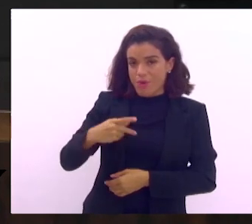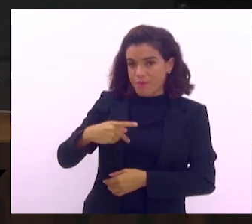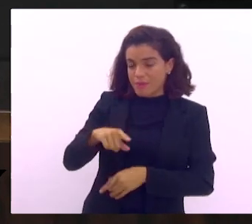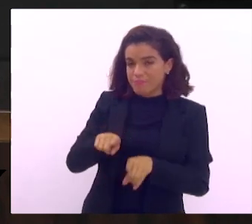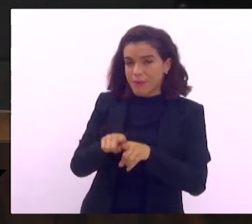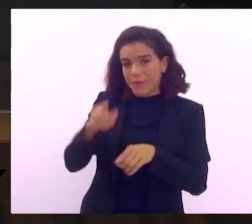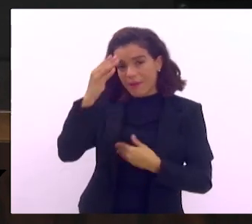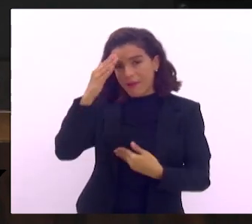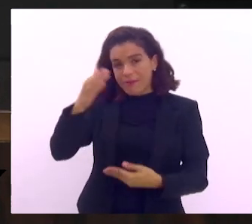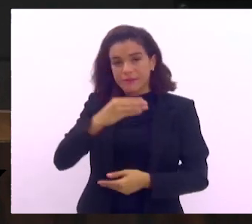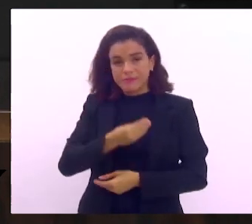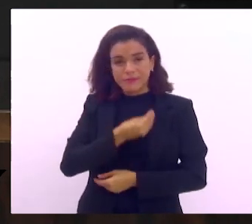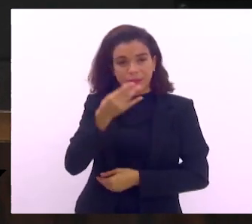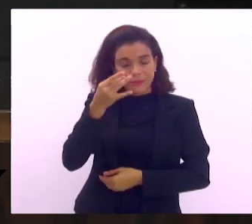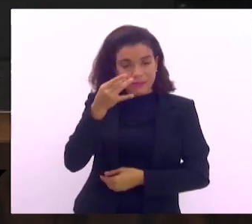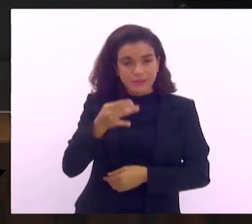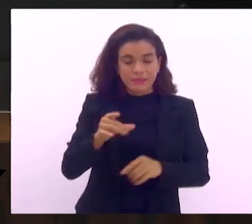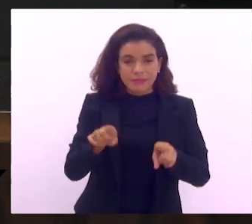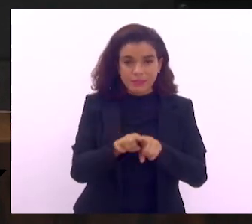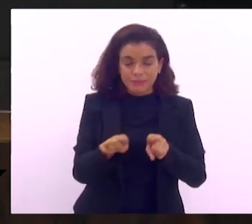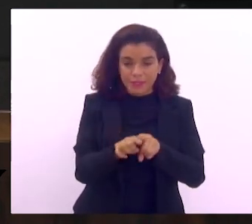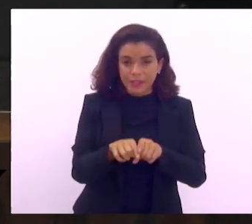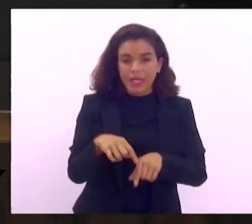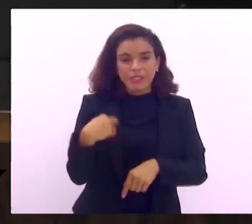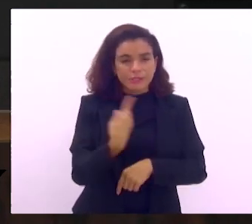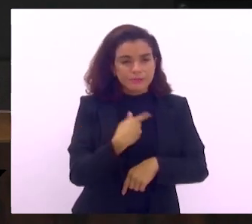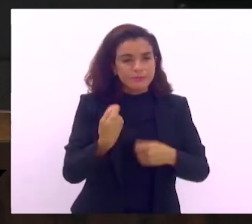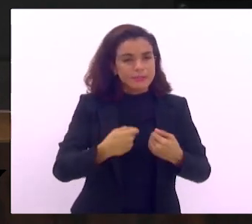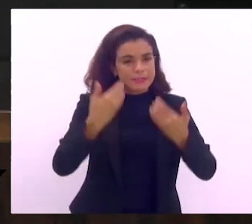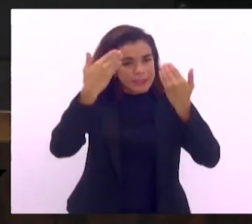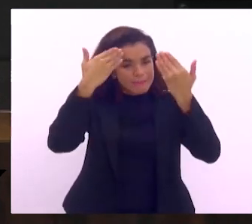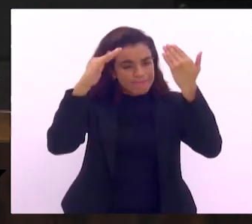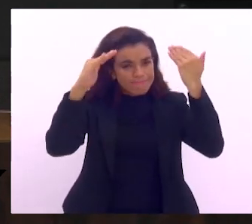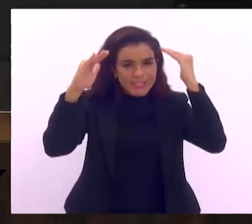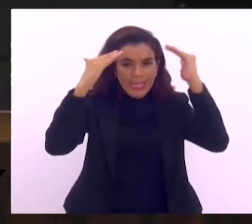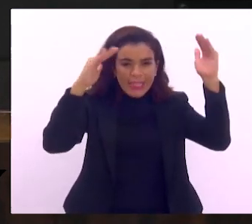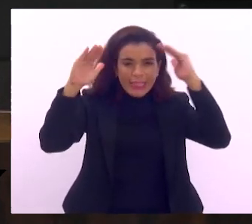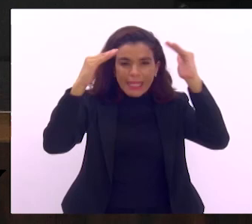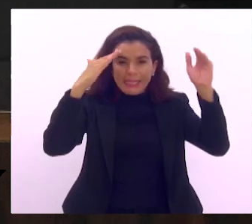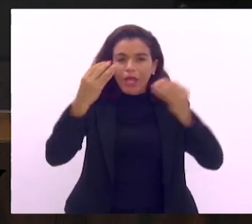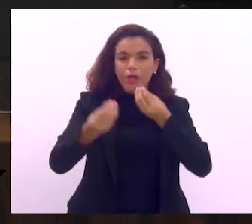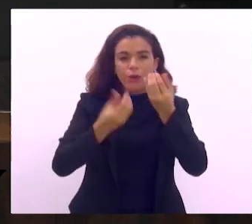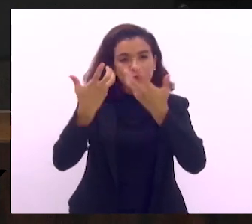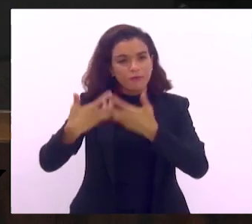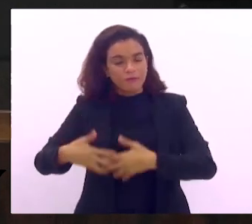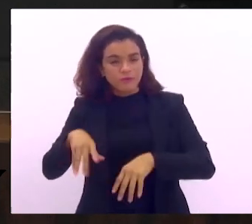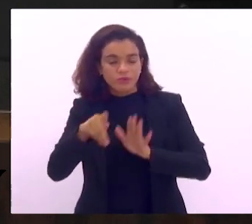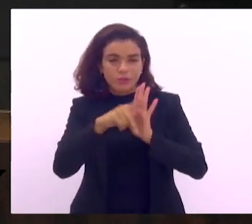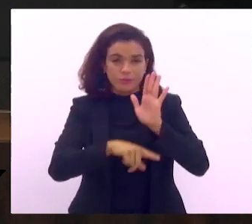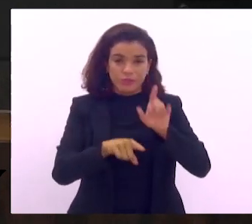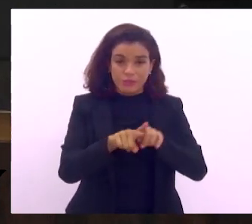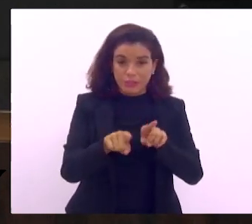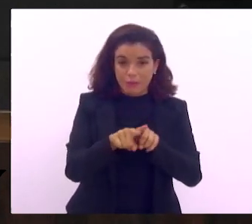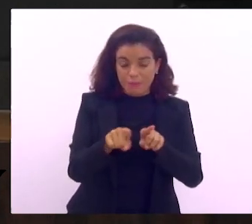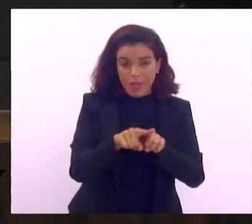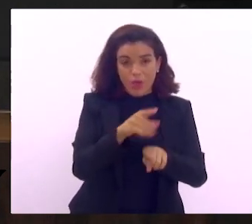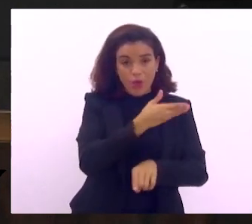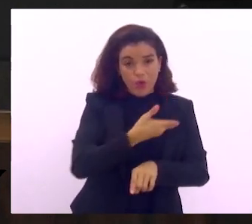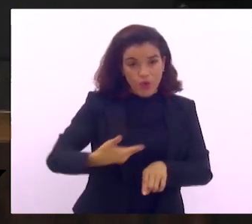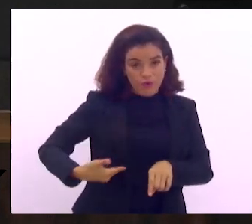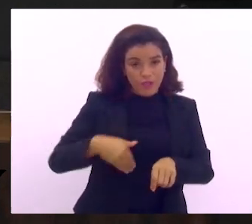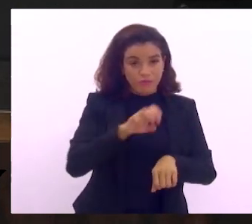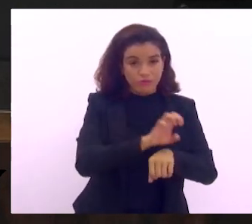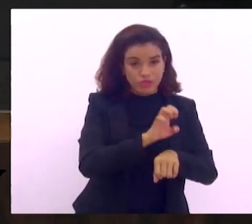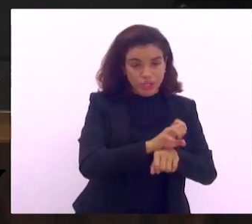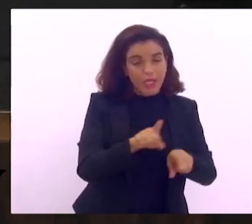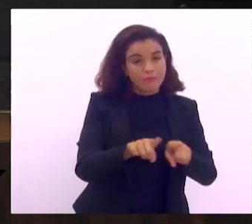de estar presente. A gente precisa entender esse projeto que está montado também, levar o governo do estado, mas também levar o